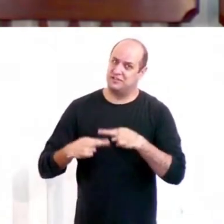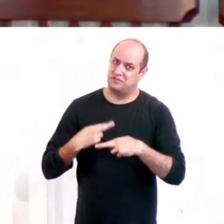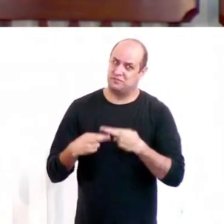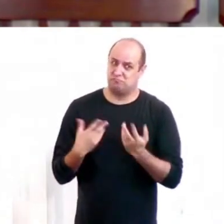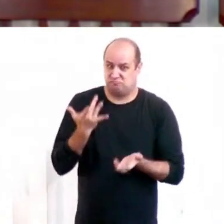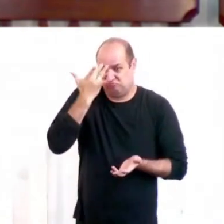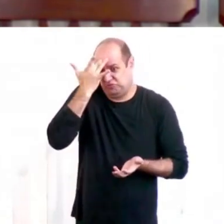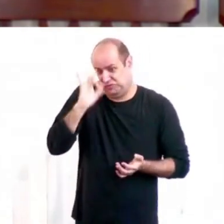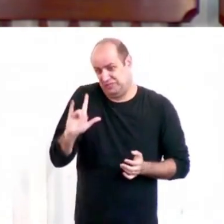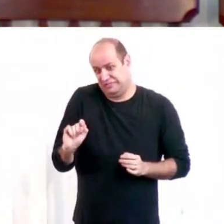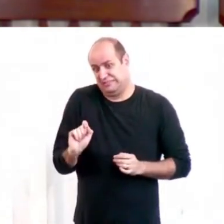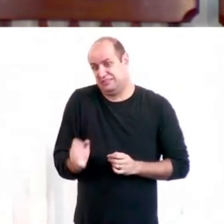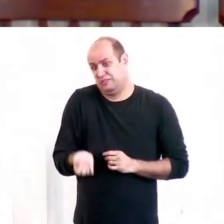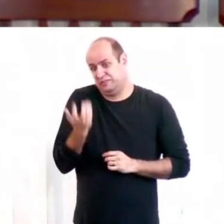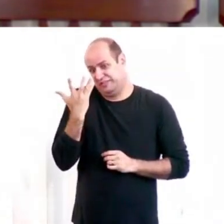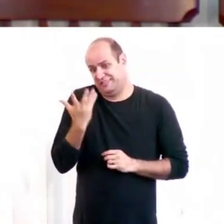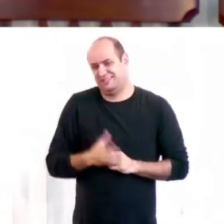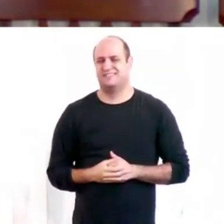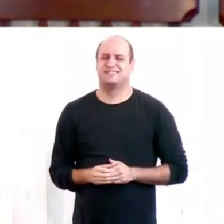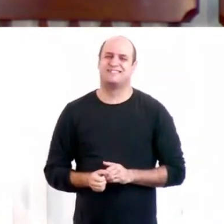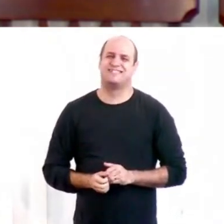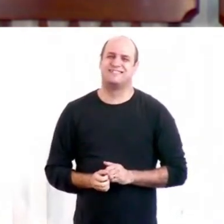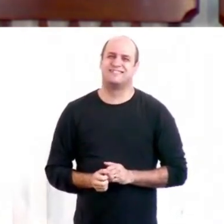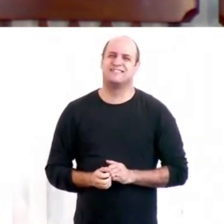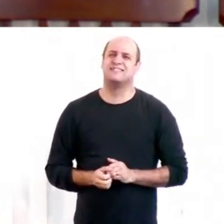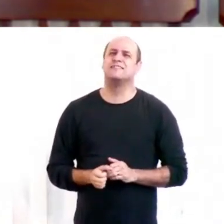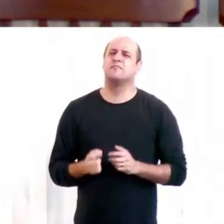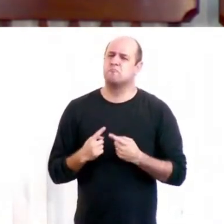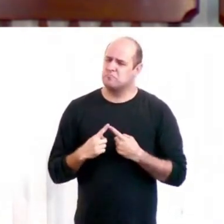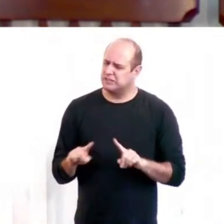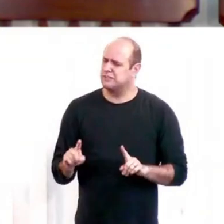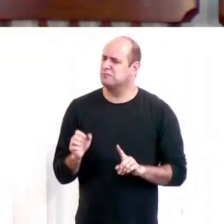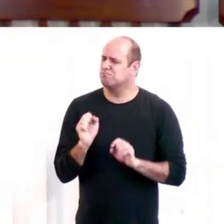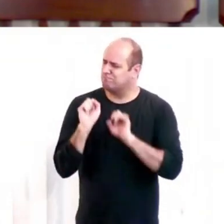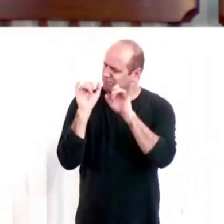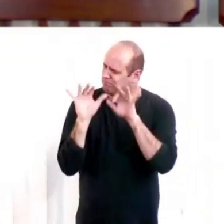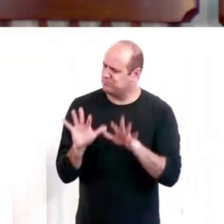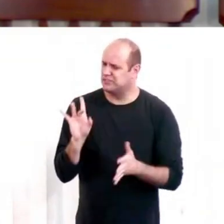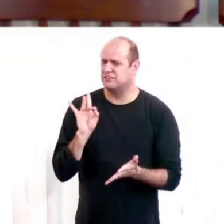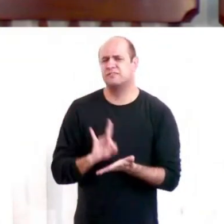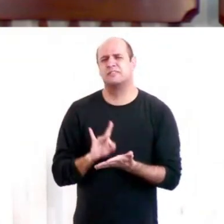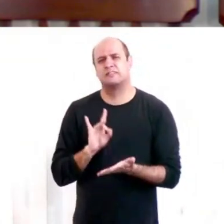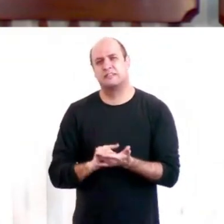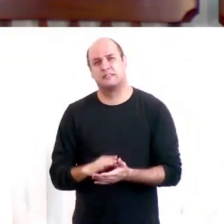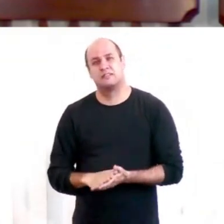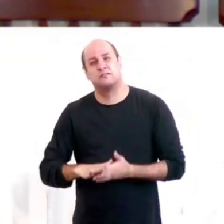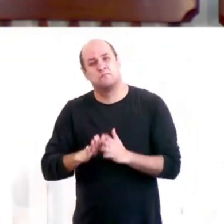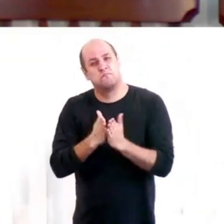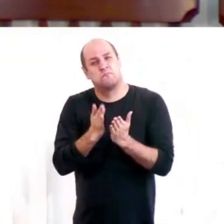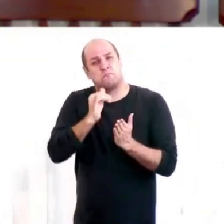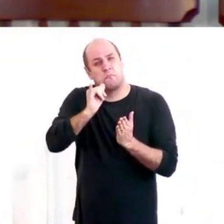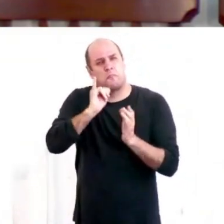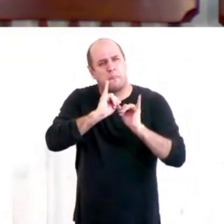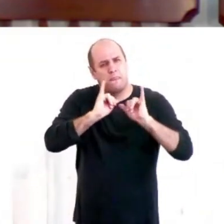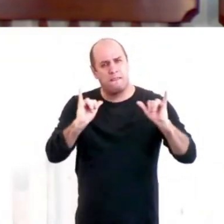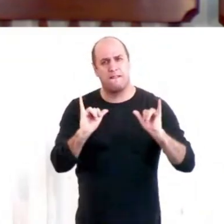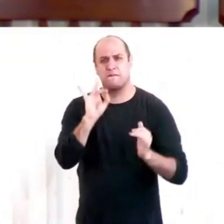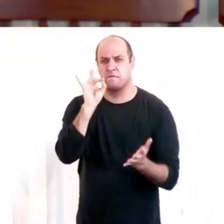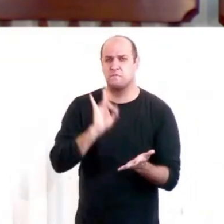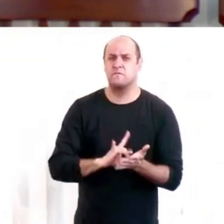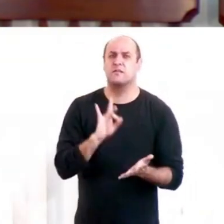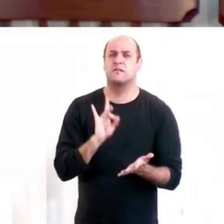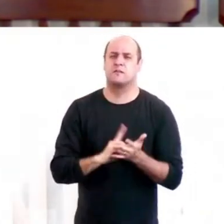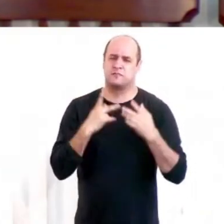o cantinho dela. Mas assim tem sido, meus irmãos, a palavra de Deus sendo verdadeiramente